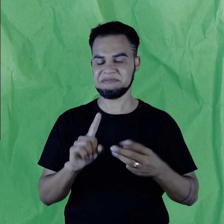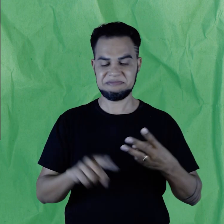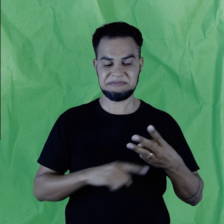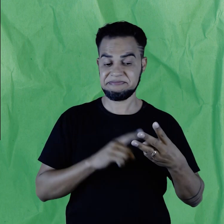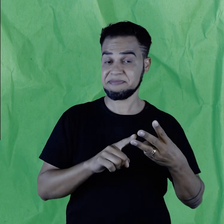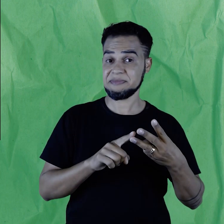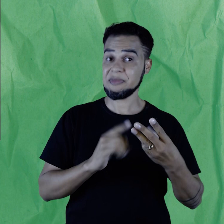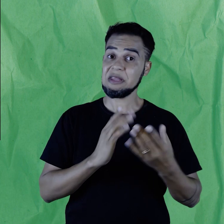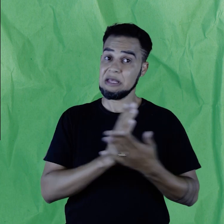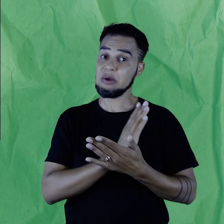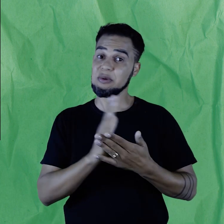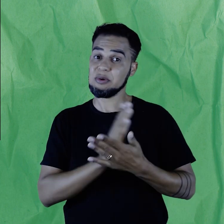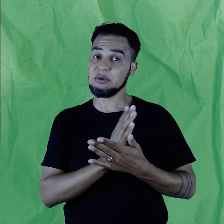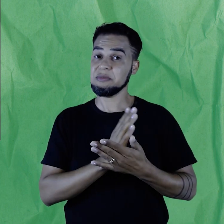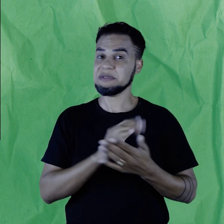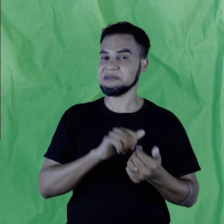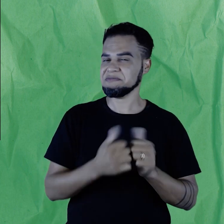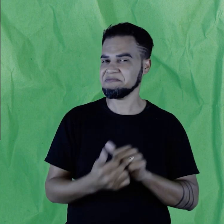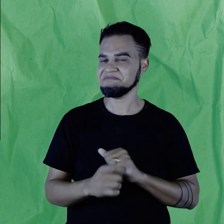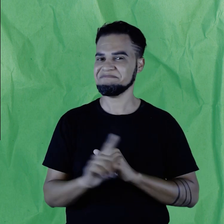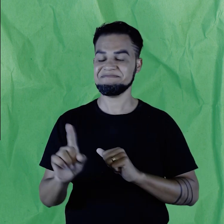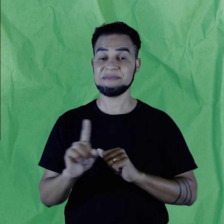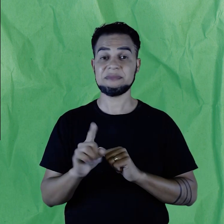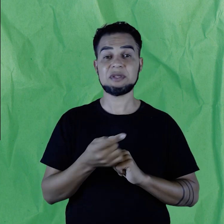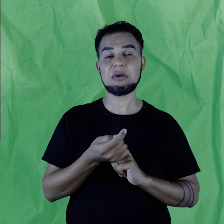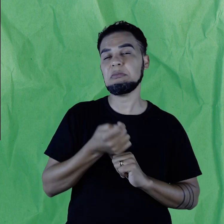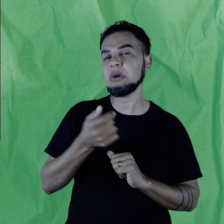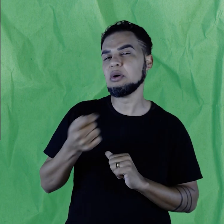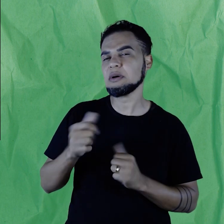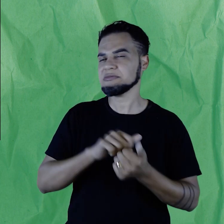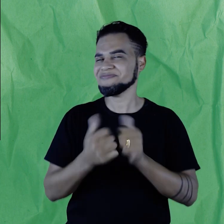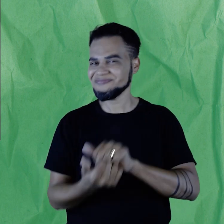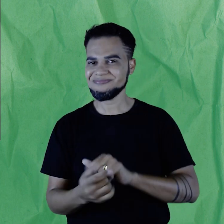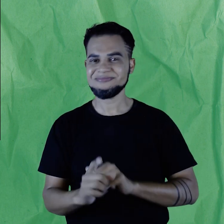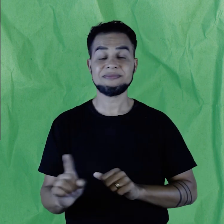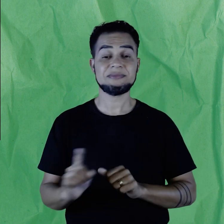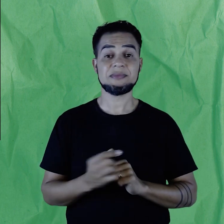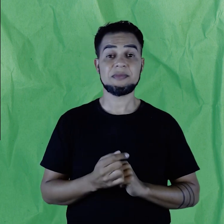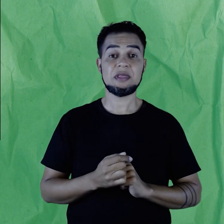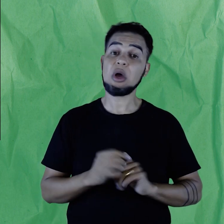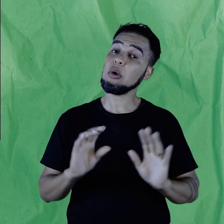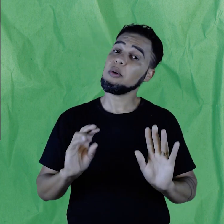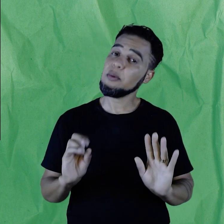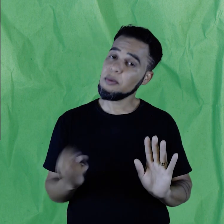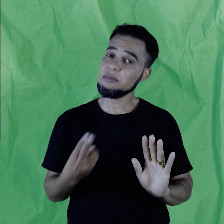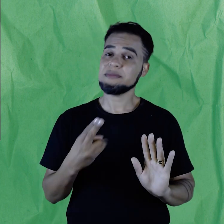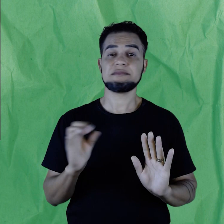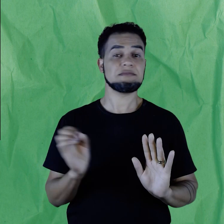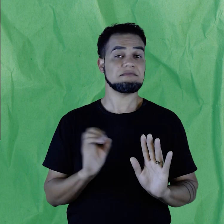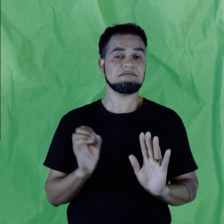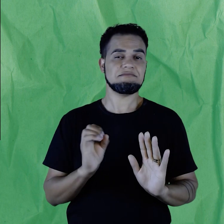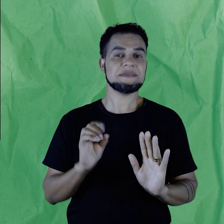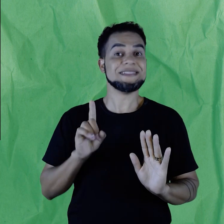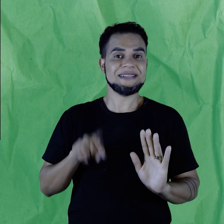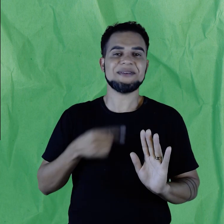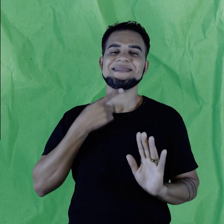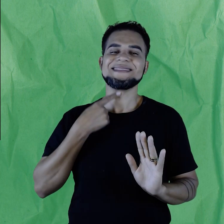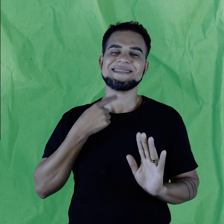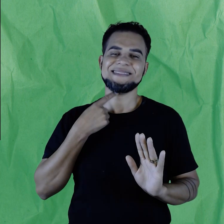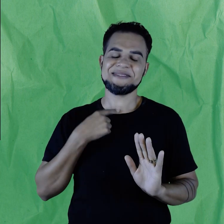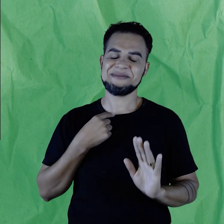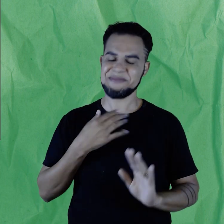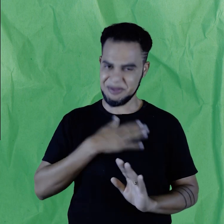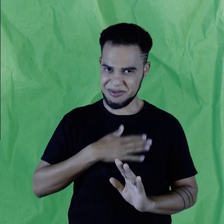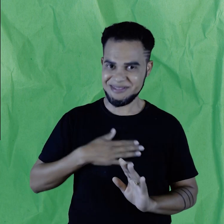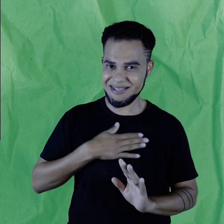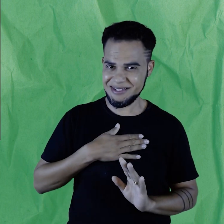inadequações, algumas inadequações, poucas inadequações e não há inadequações, que é o nosso